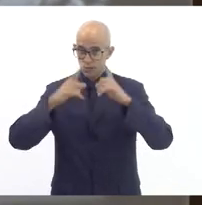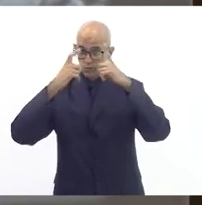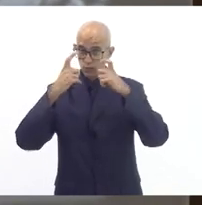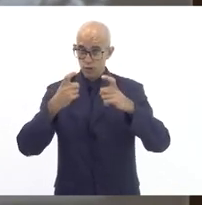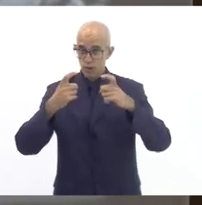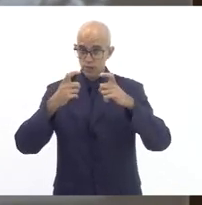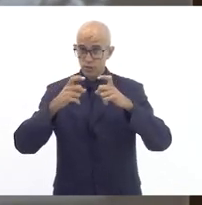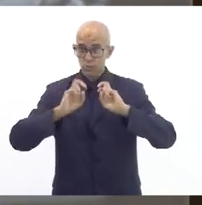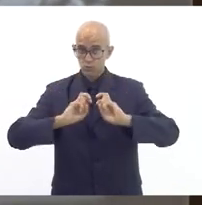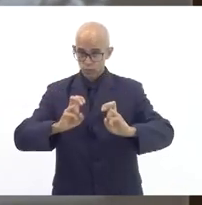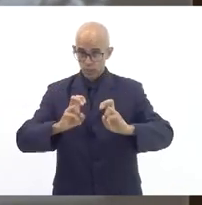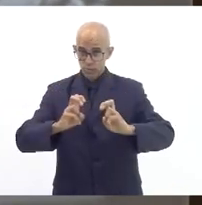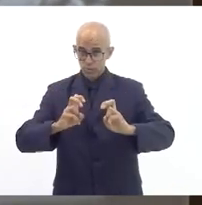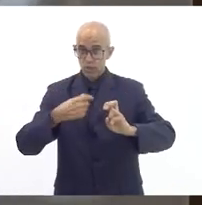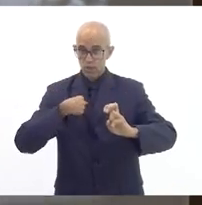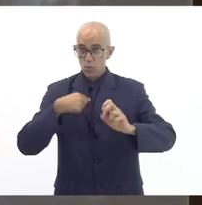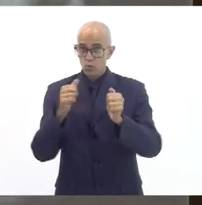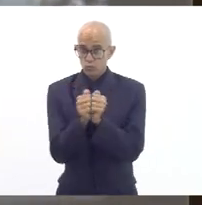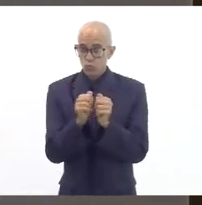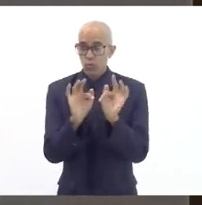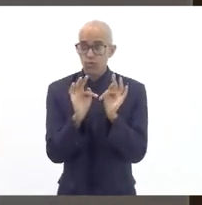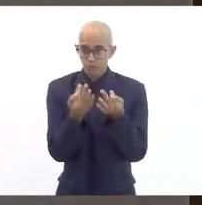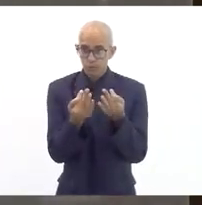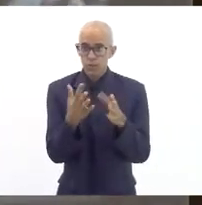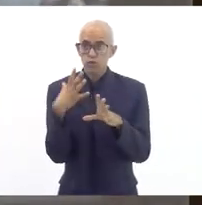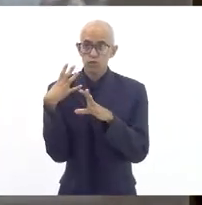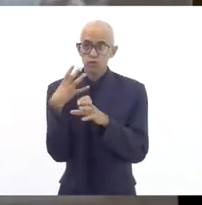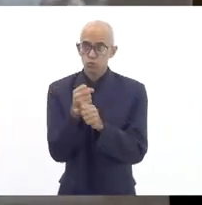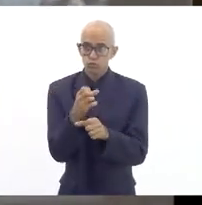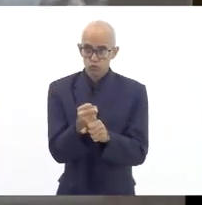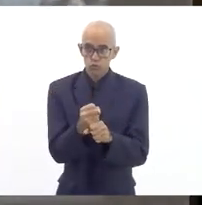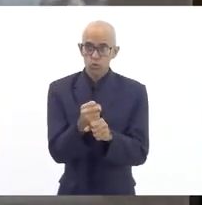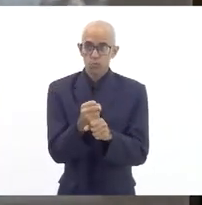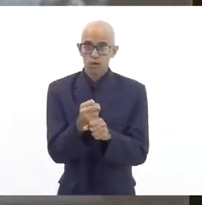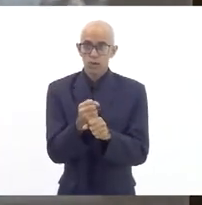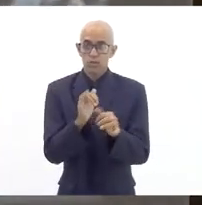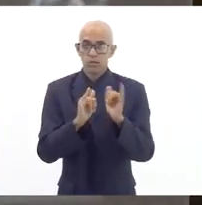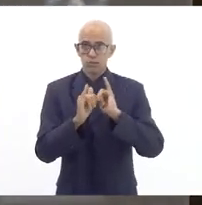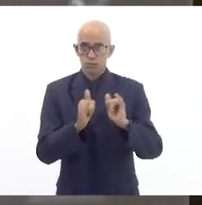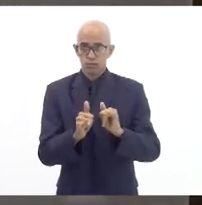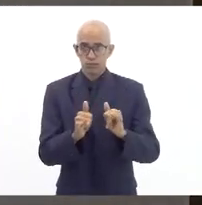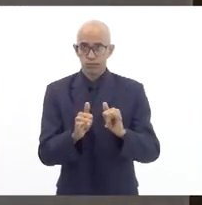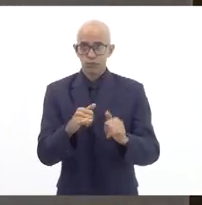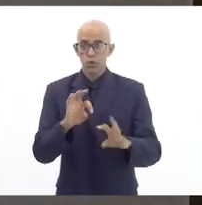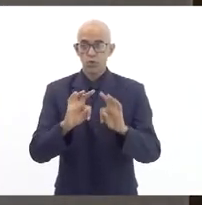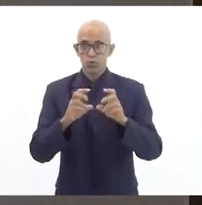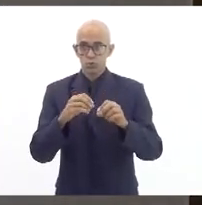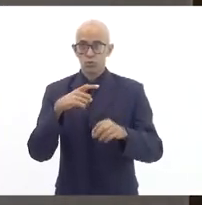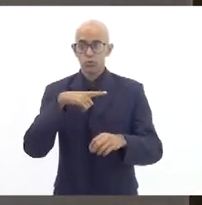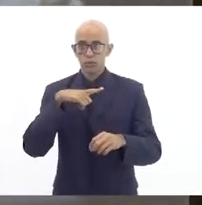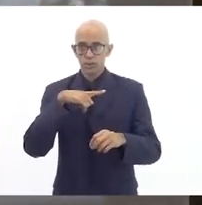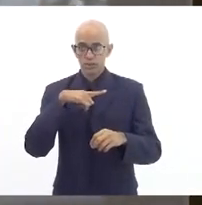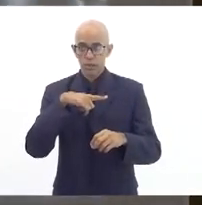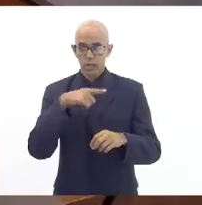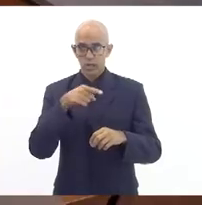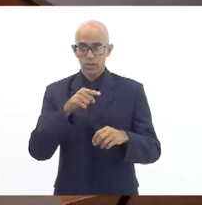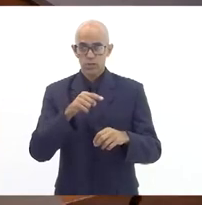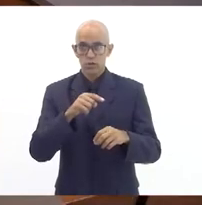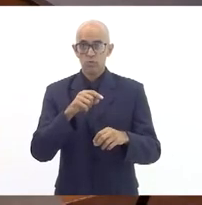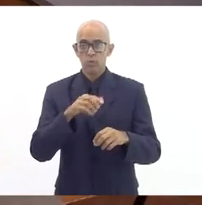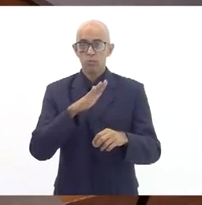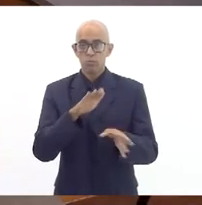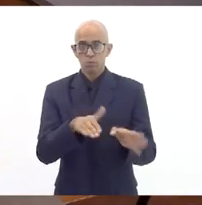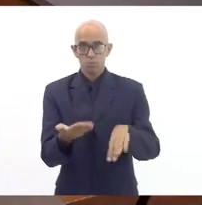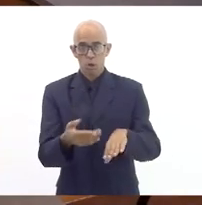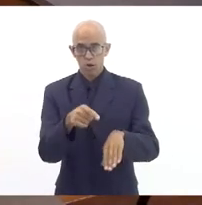com a minha família, a gente começou a levantar esses dados. Então, grande parte do que se tem de indicadores sobre morte por atropelamento ferroviário e outras